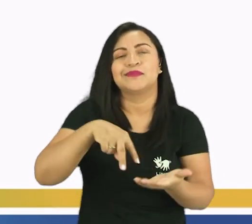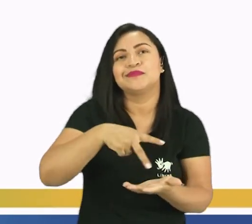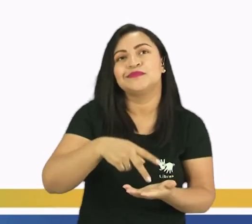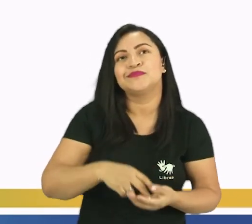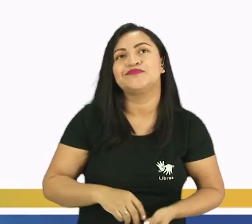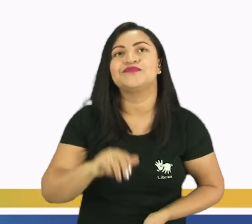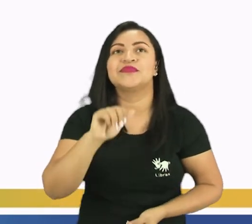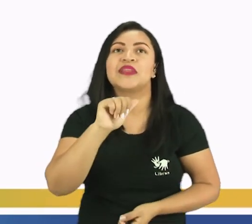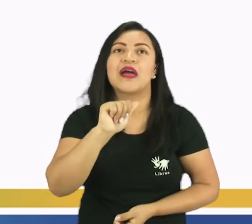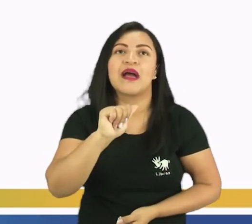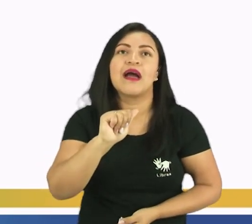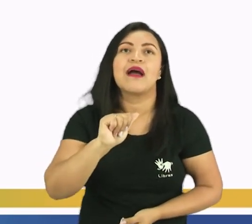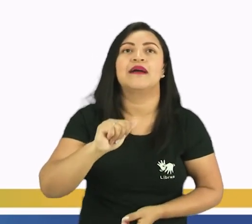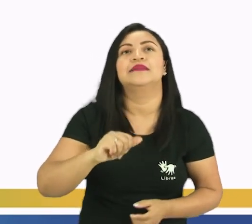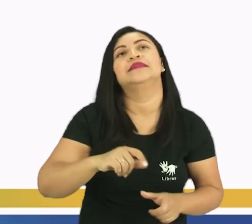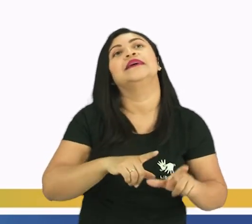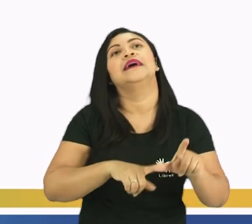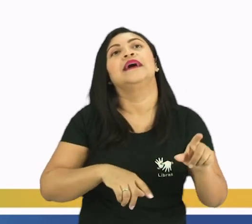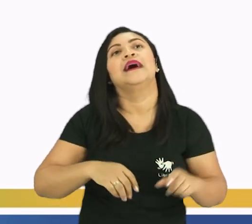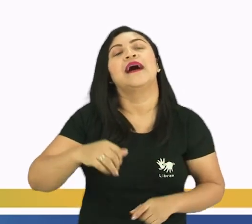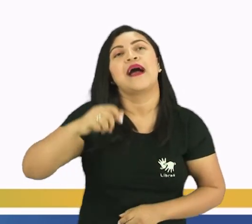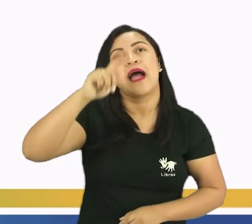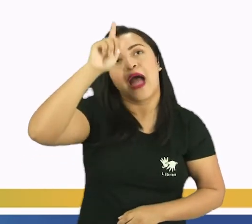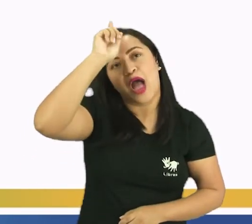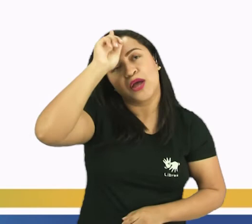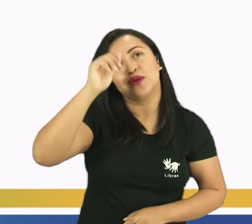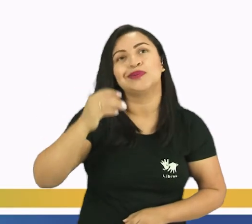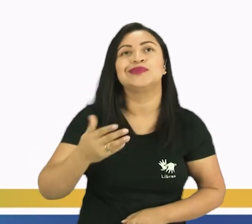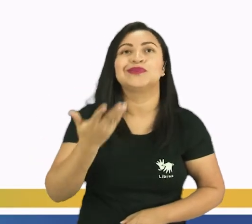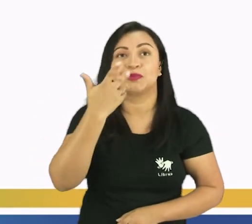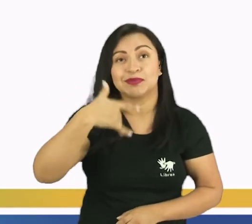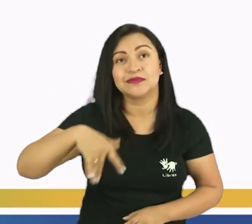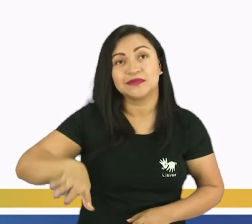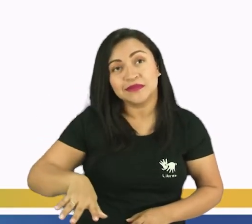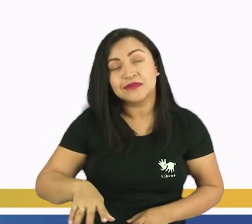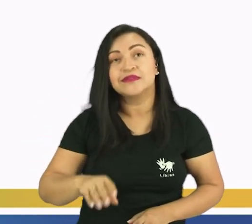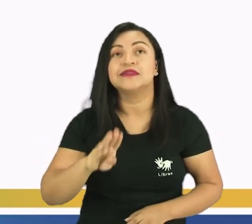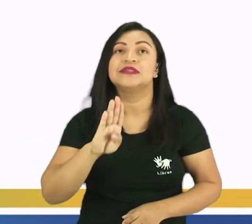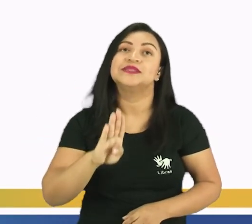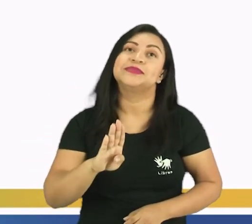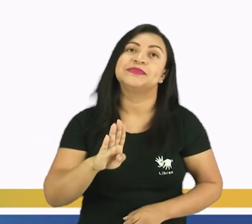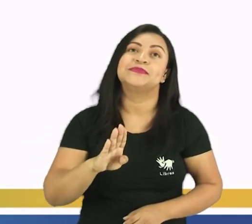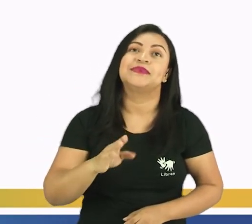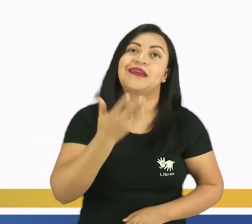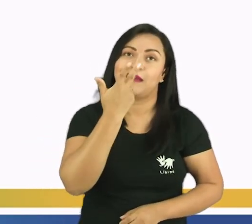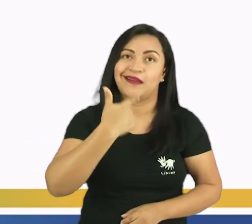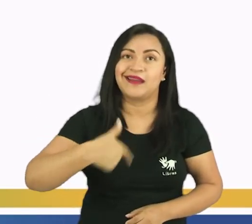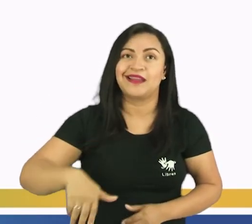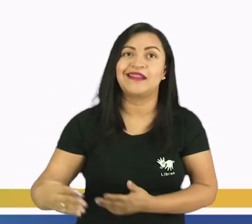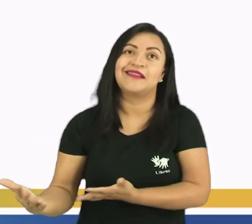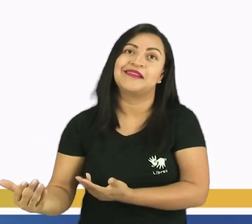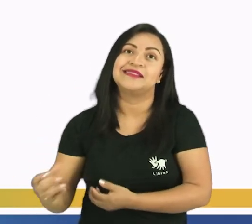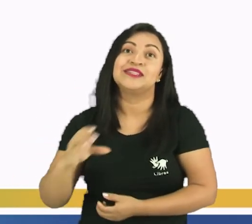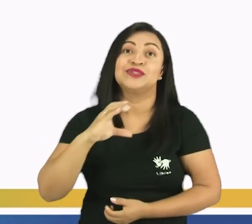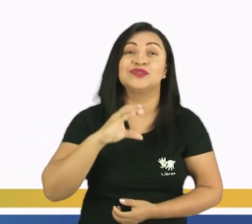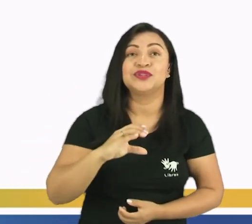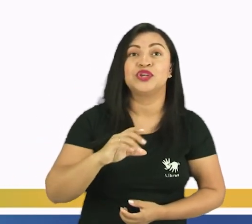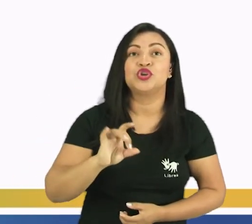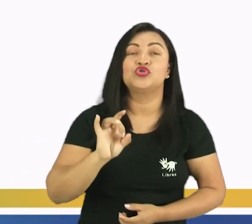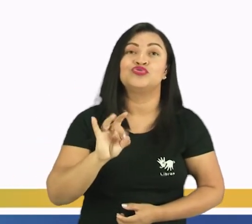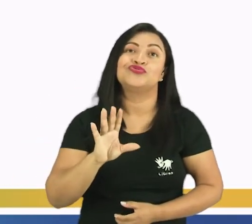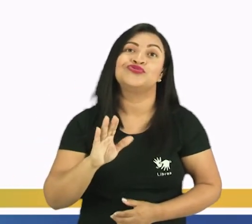praticar? A. Adultos e crianças. B. Crianças e adolescentes. C. Somente profissionais. Ou